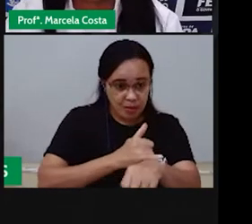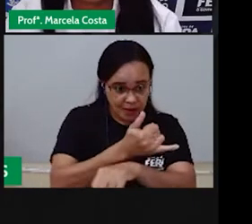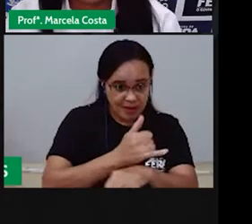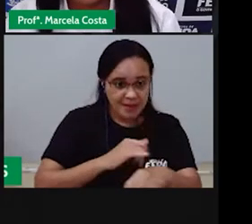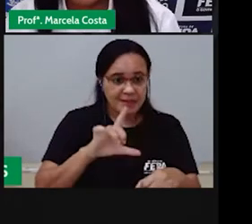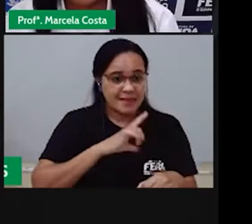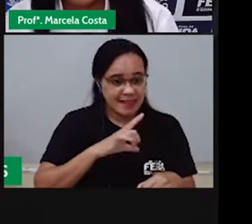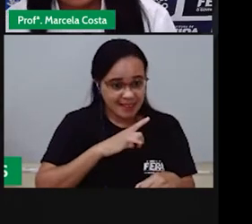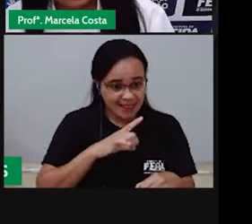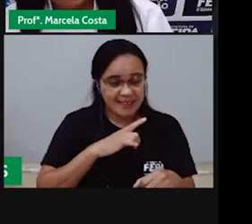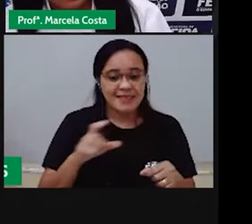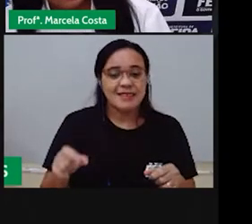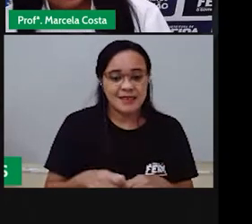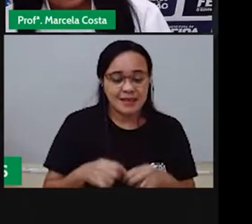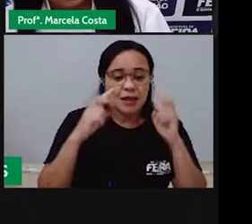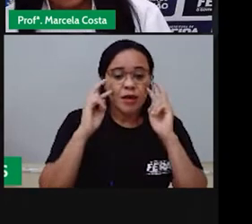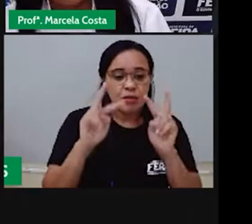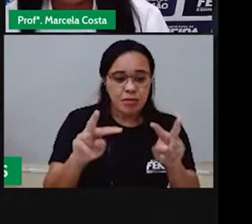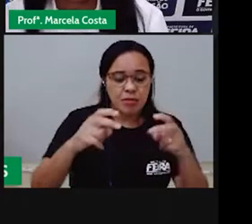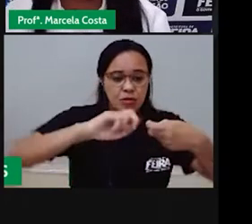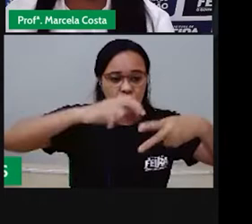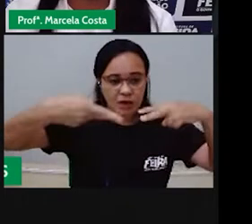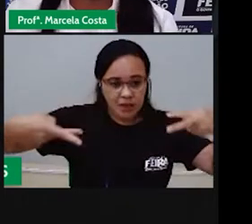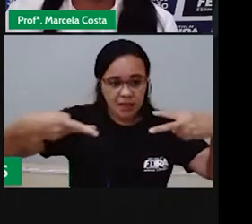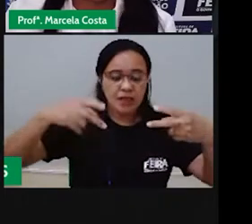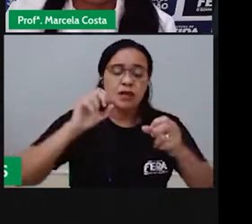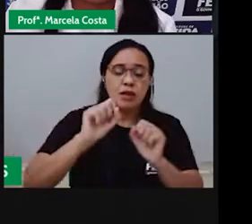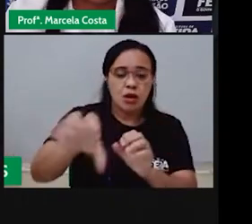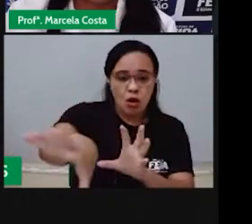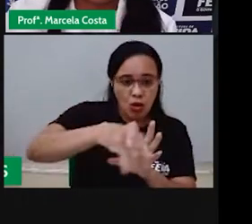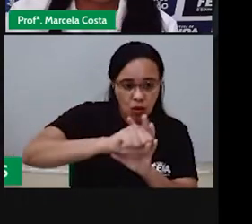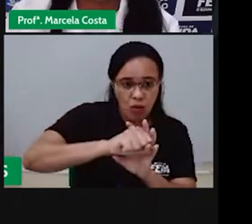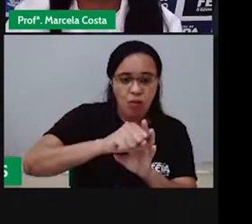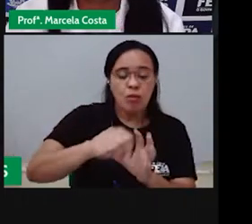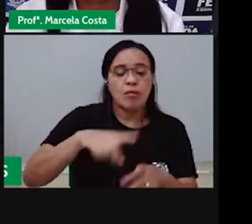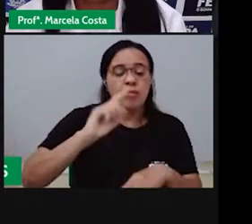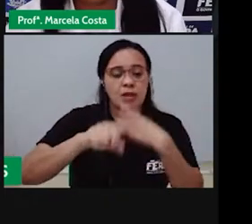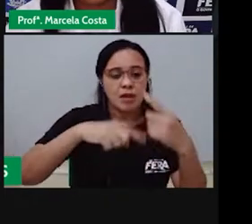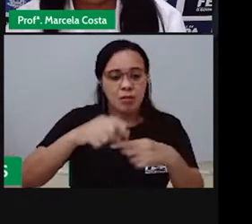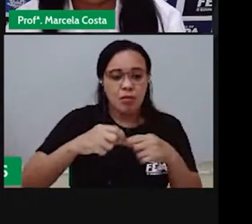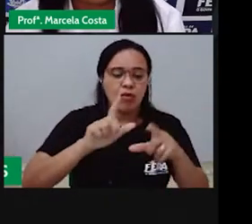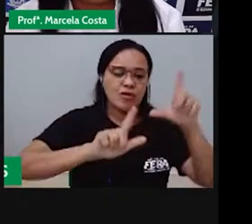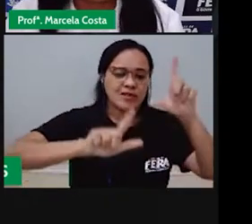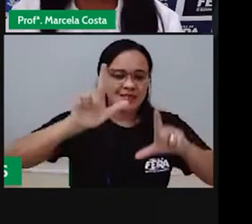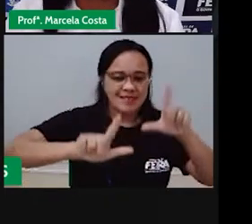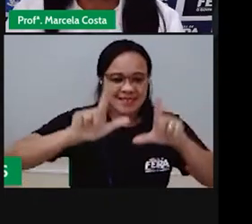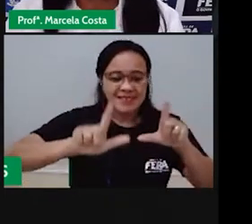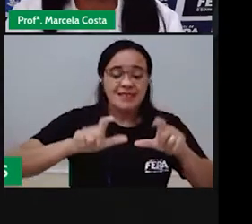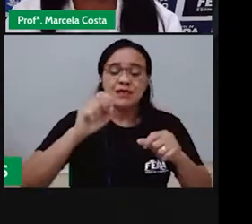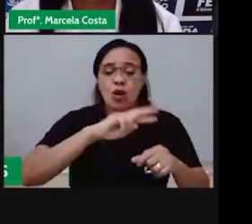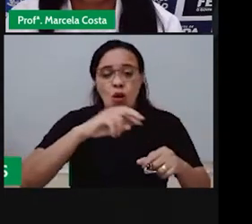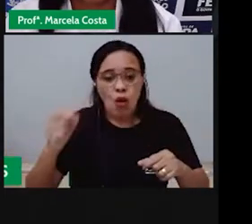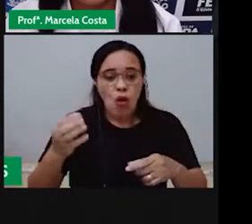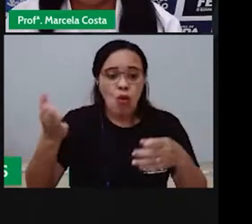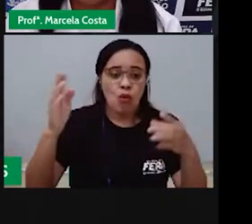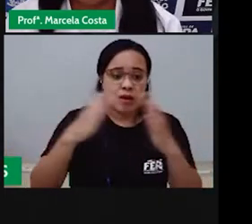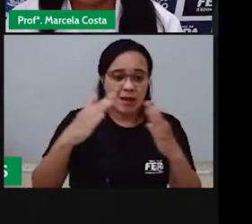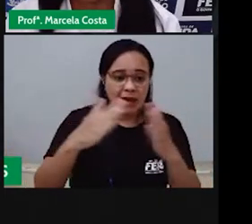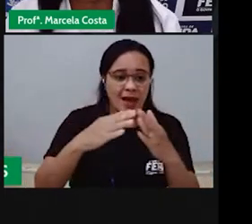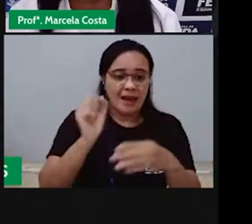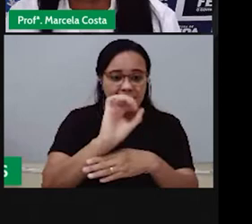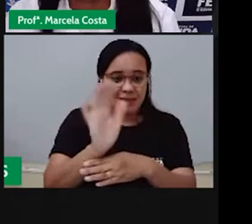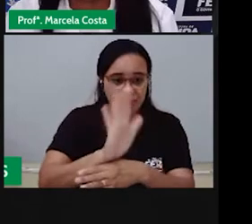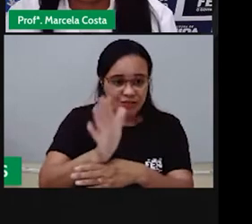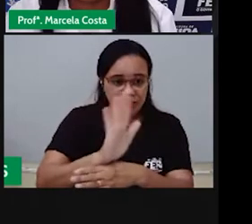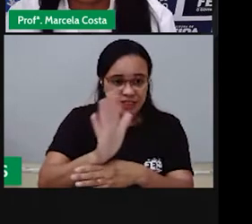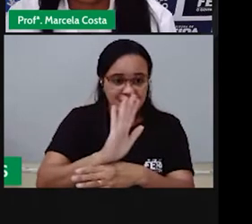por meio desse link que está aqui na apresentação. Você pode copiar aqui o link e assistir depois. Mas eu já vou te mostrar um